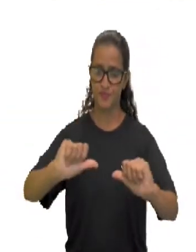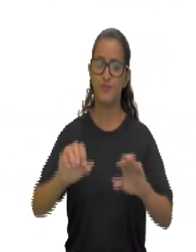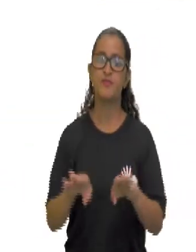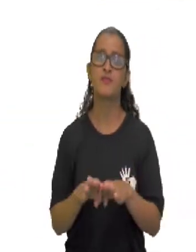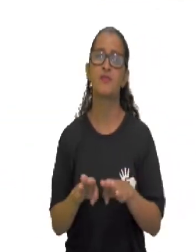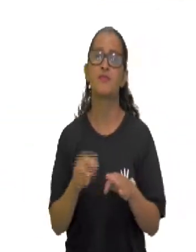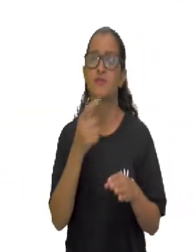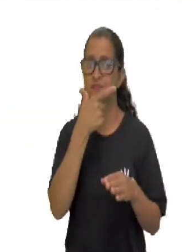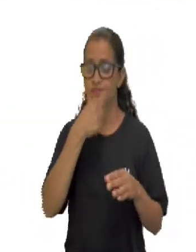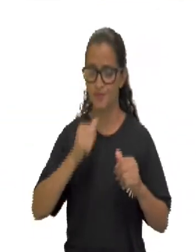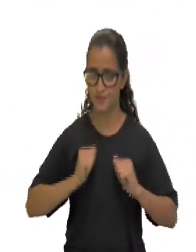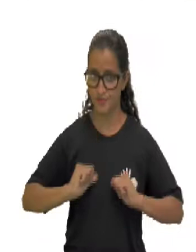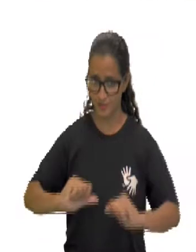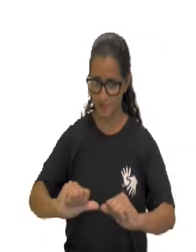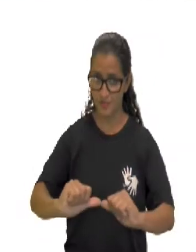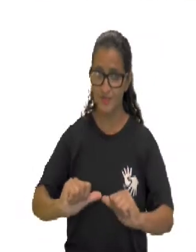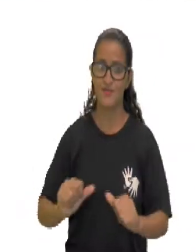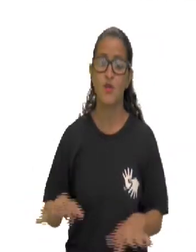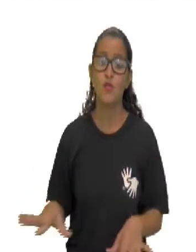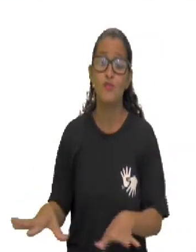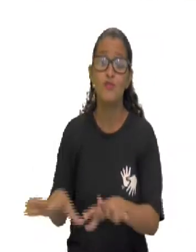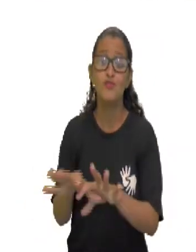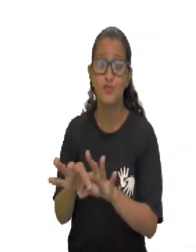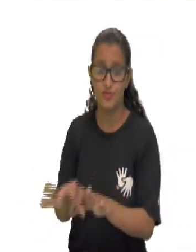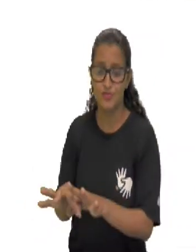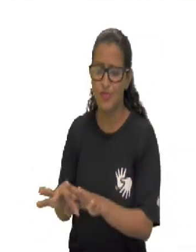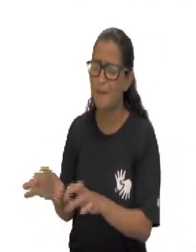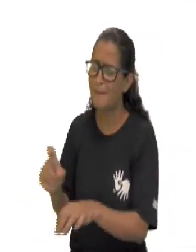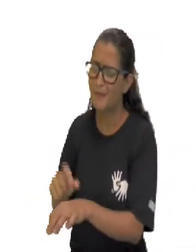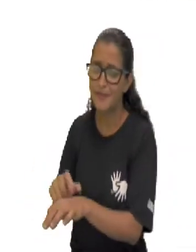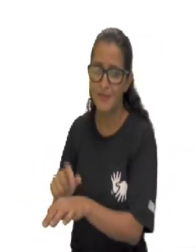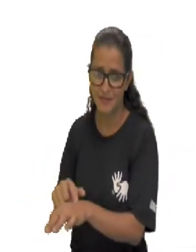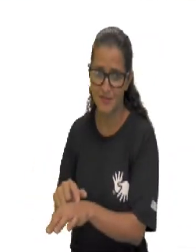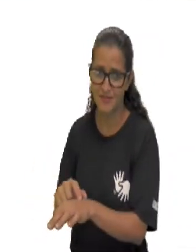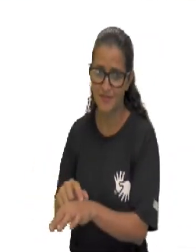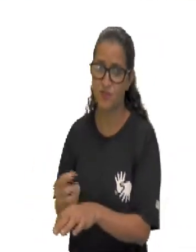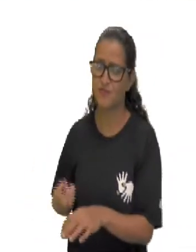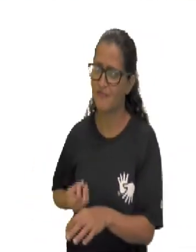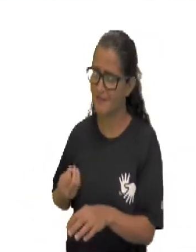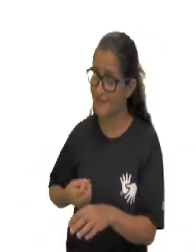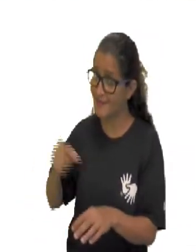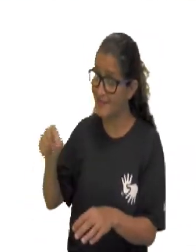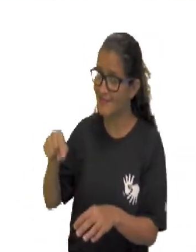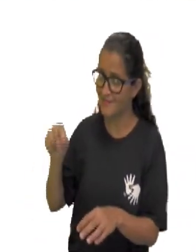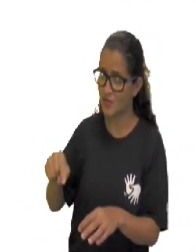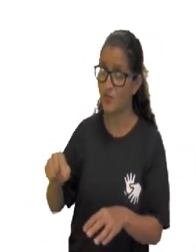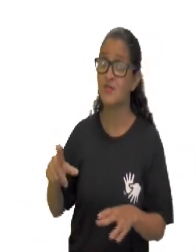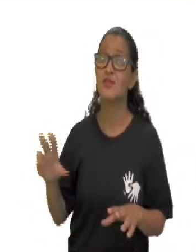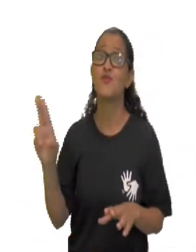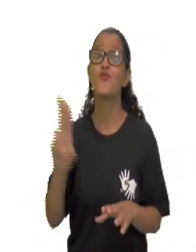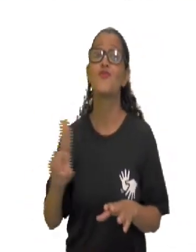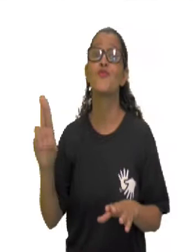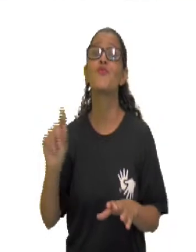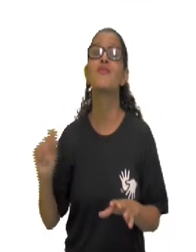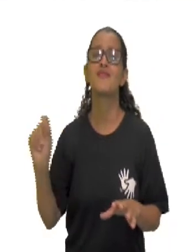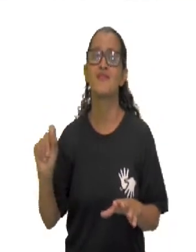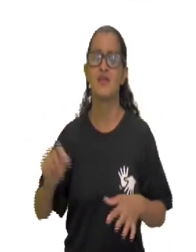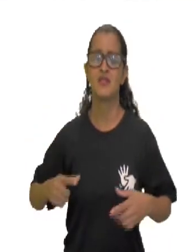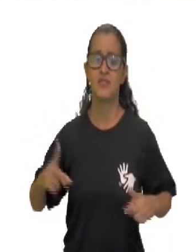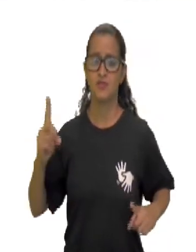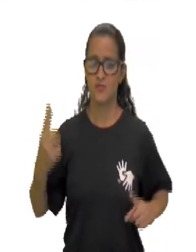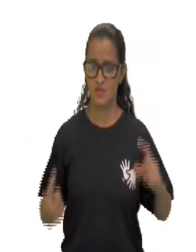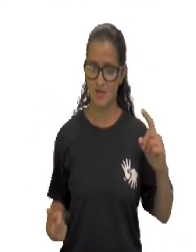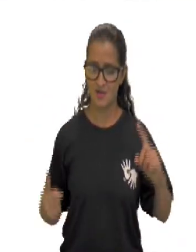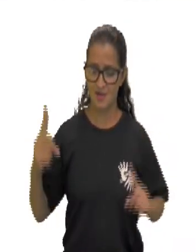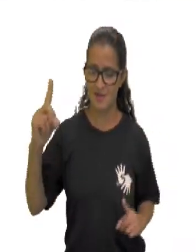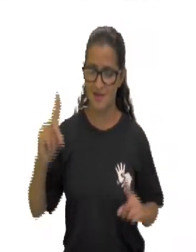de um conjunto, né, que está ali presente naquele momento. Então, eles usam muito, como eu já disse, o corpo para se expressar,